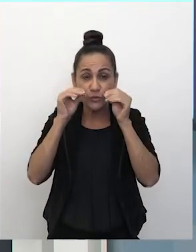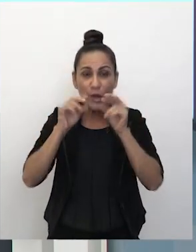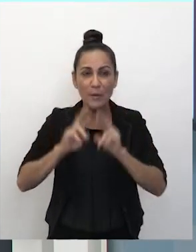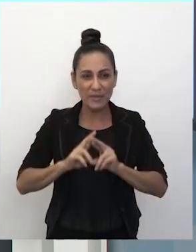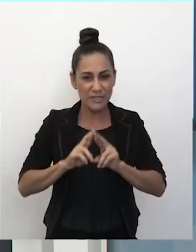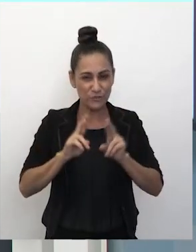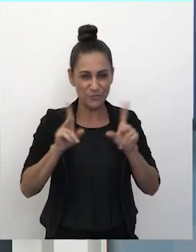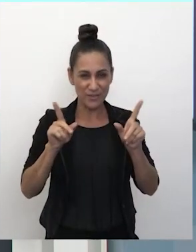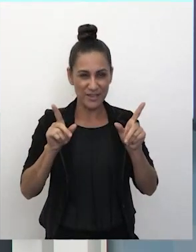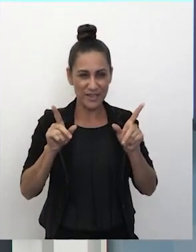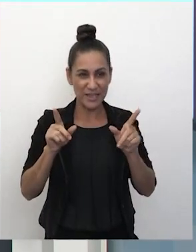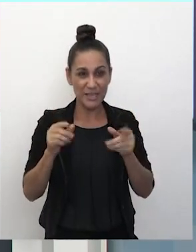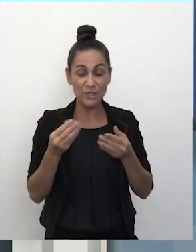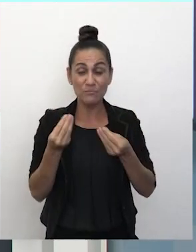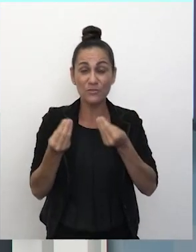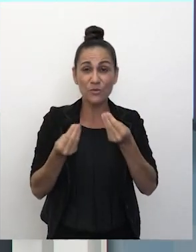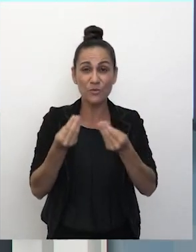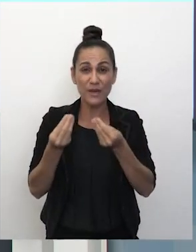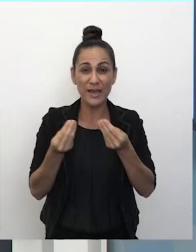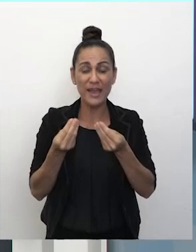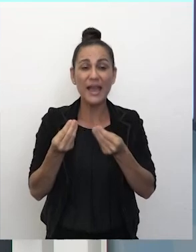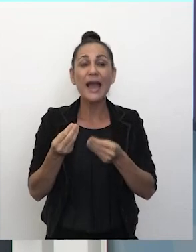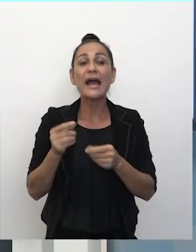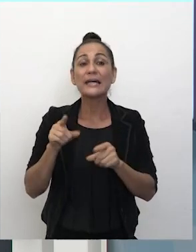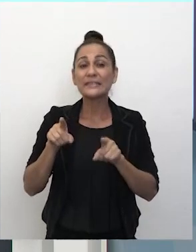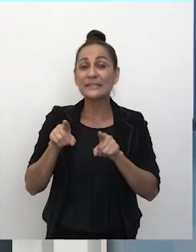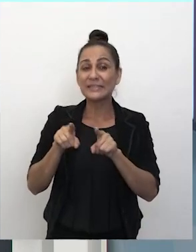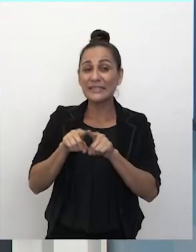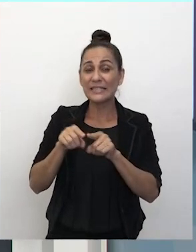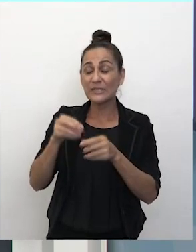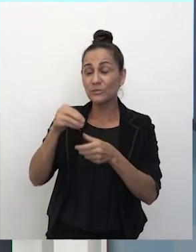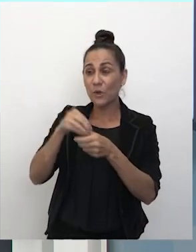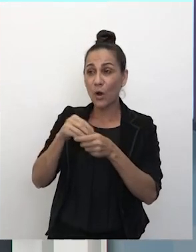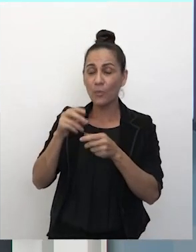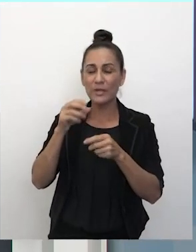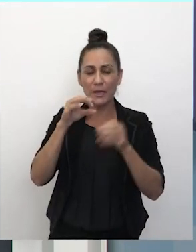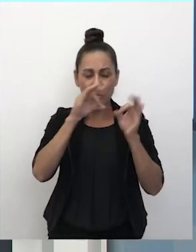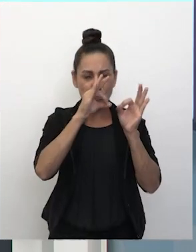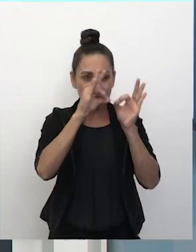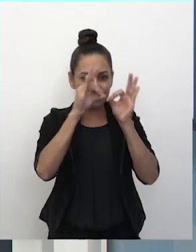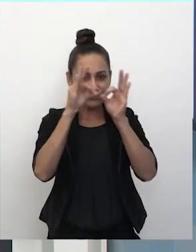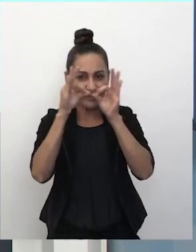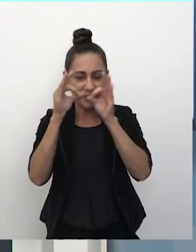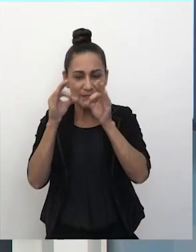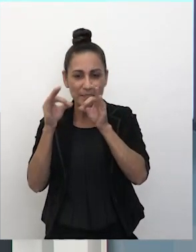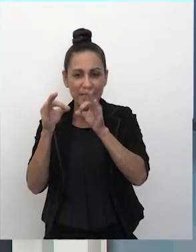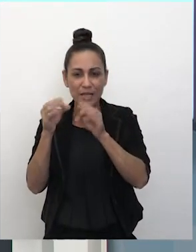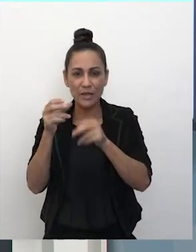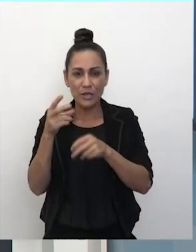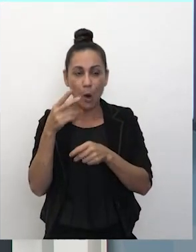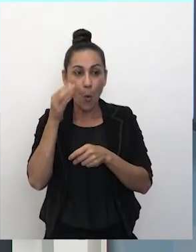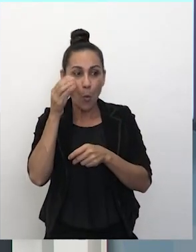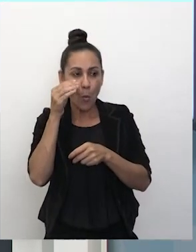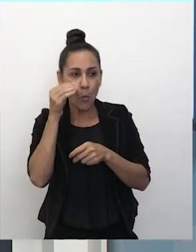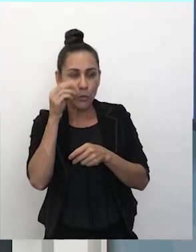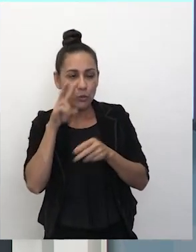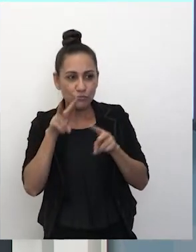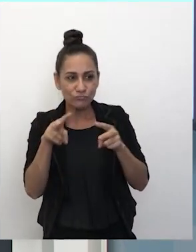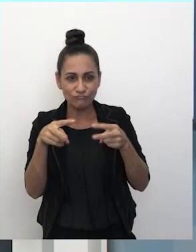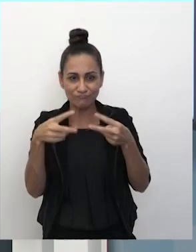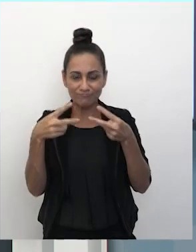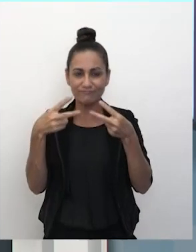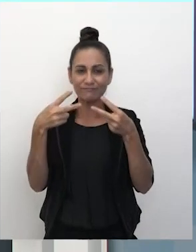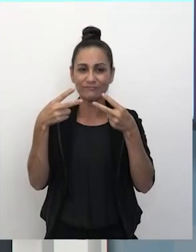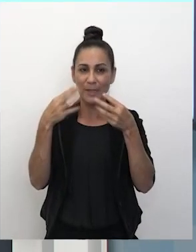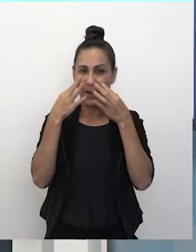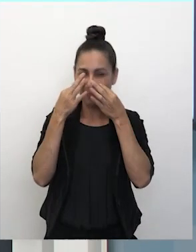carga de dramaticidade à obra e também para fazer com que o olhar do espectador seja atraído para determinados pontos. Então, nesse caso dessa